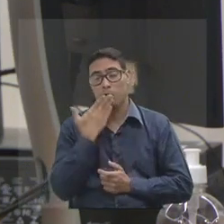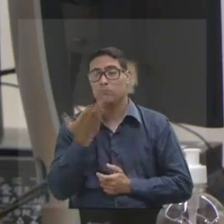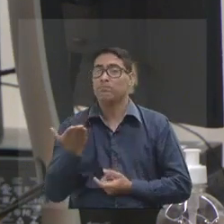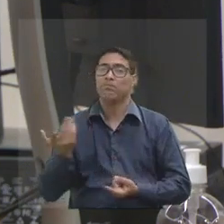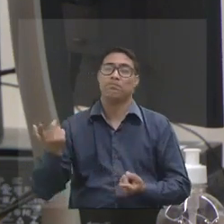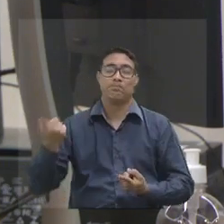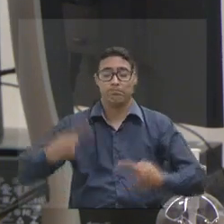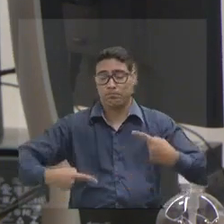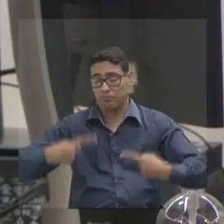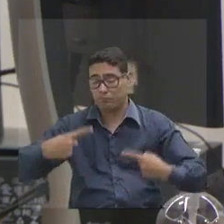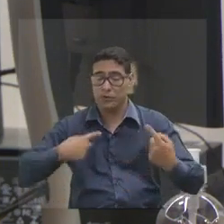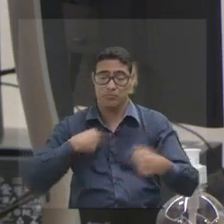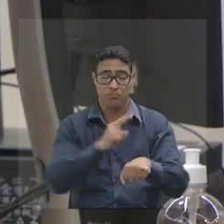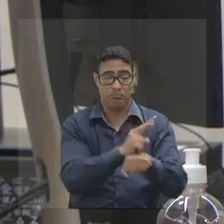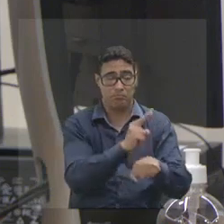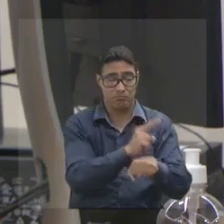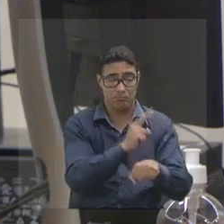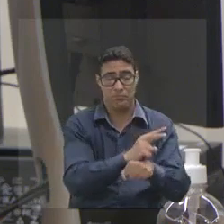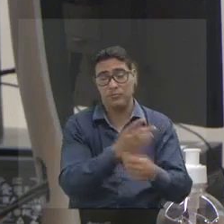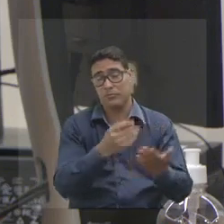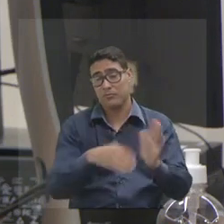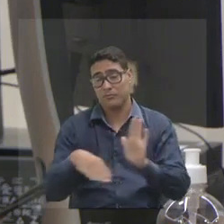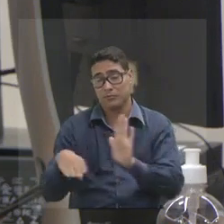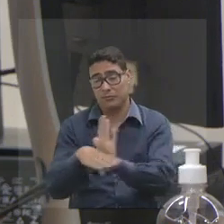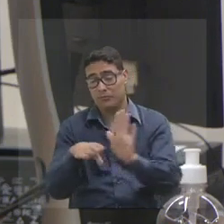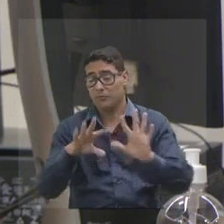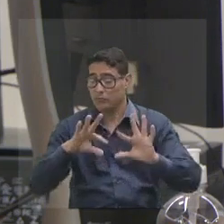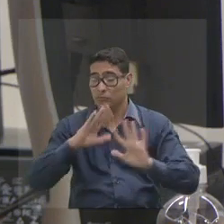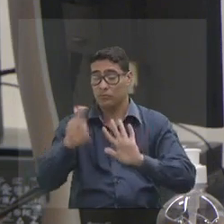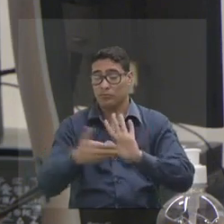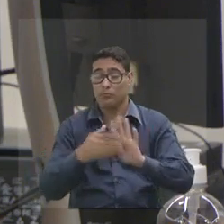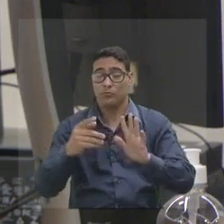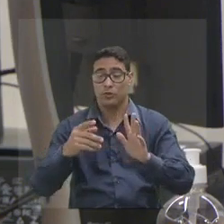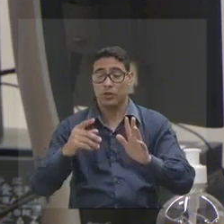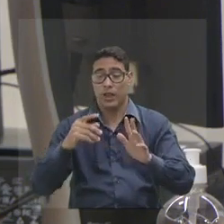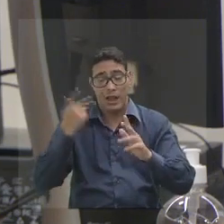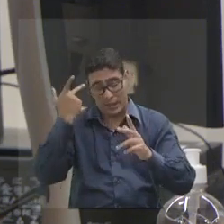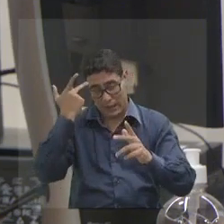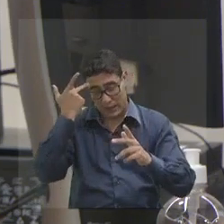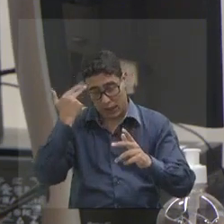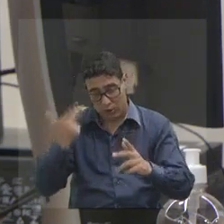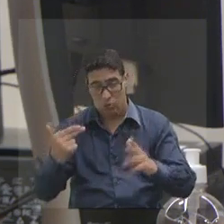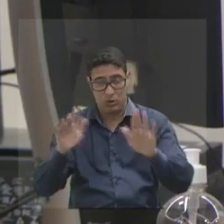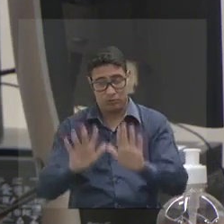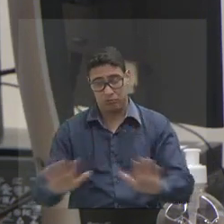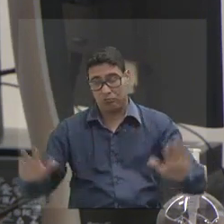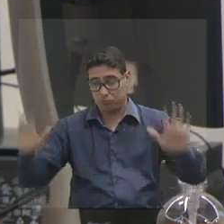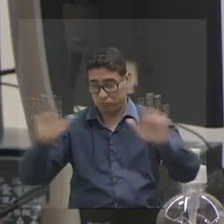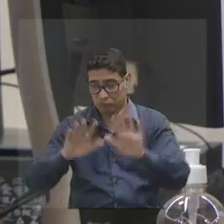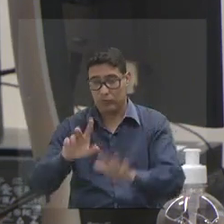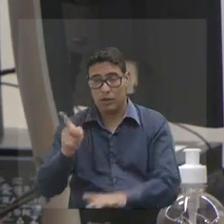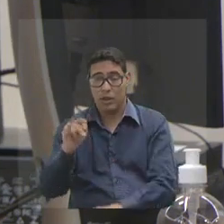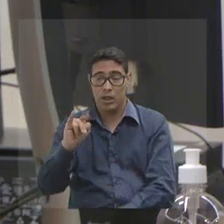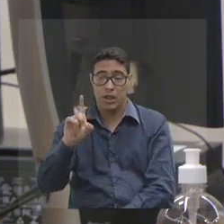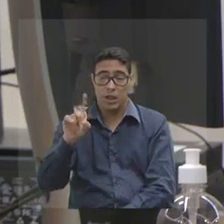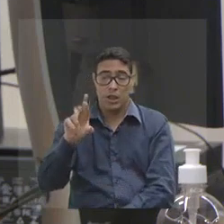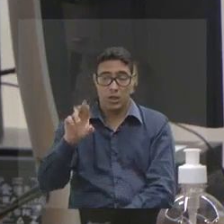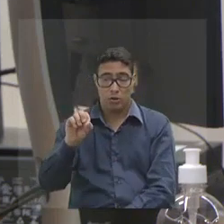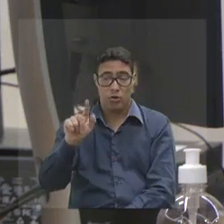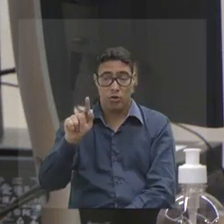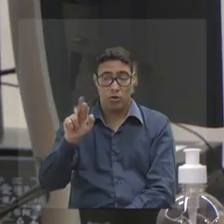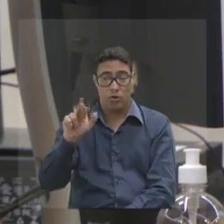e preservação e conservação dos recursos naturais no contexto da bacia hidrográfica como um todo as demais tem